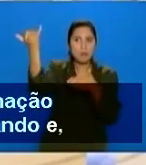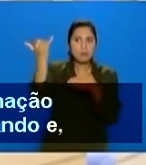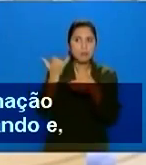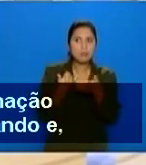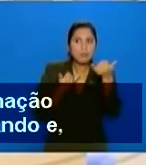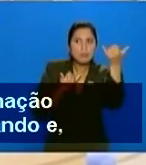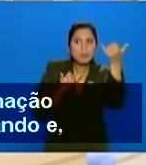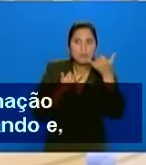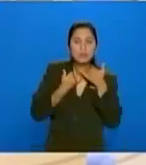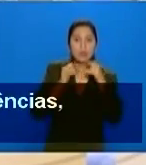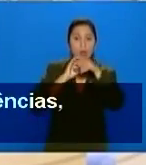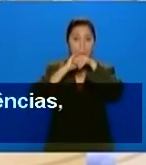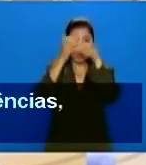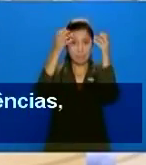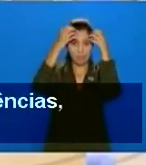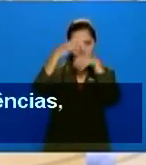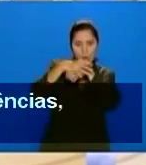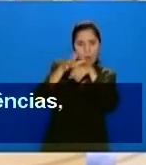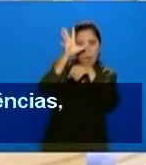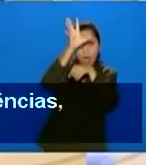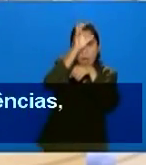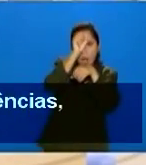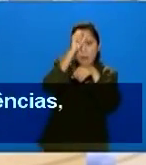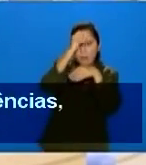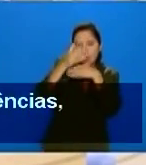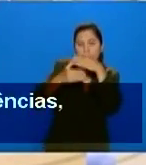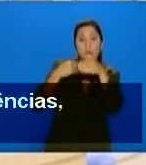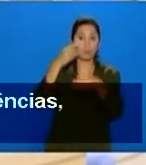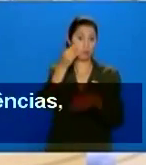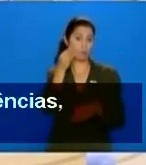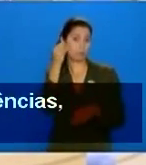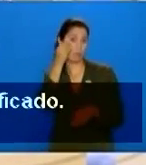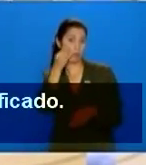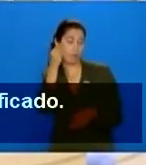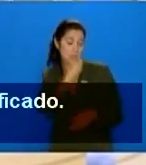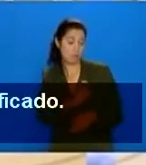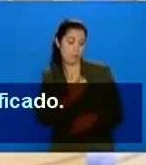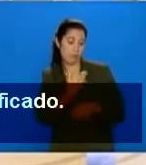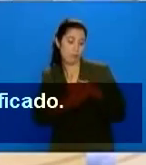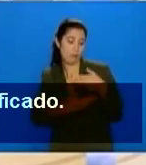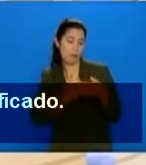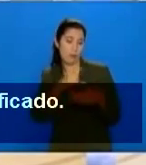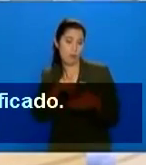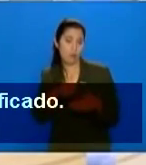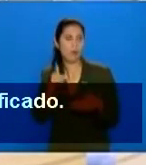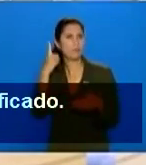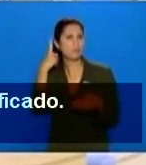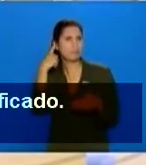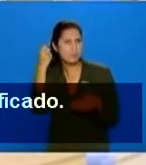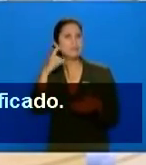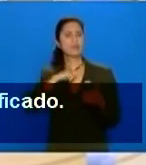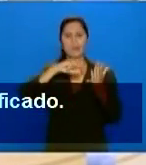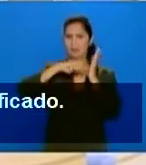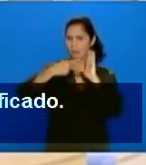o cérebro vai registrando e depois, com as nossas experiências, com a nossa vivência, é que este som vai